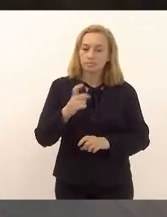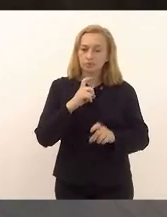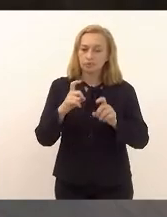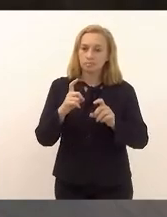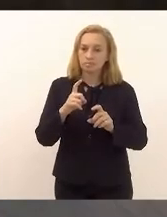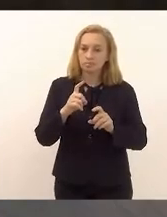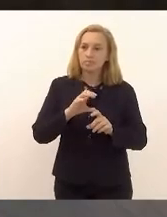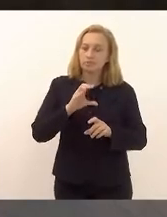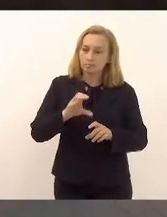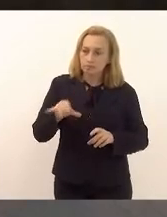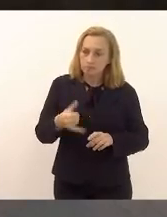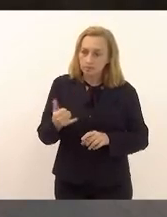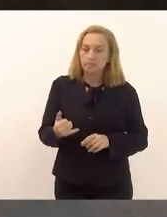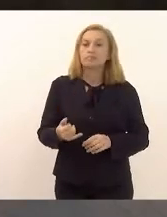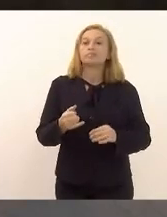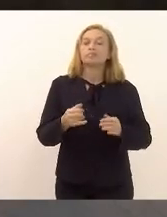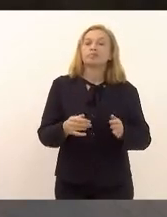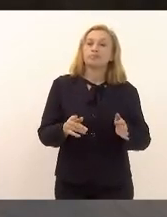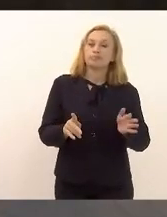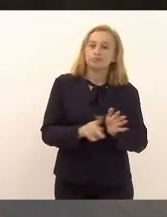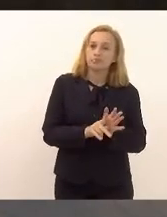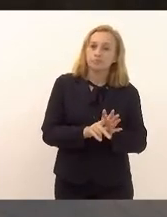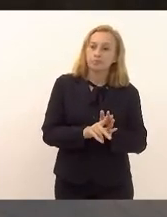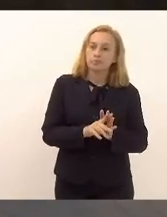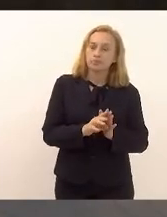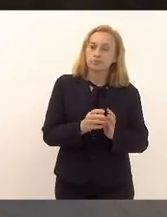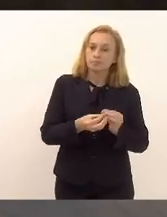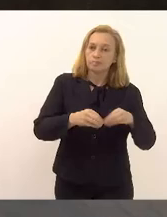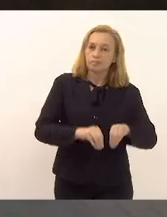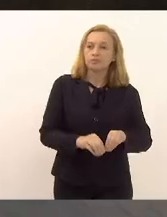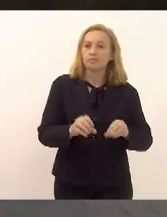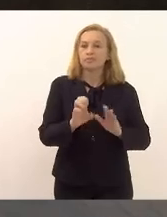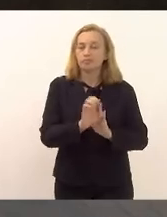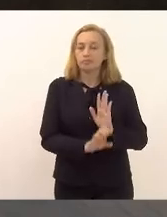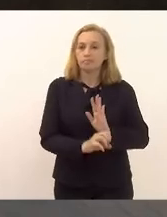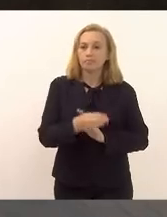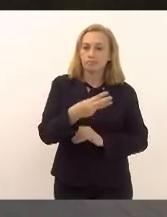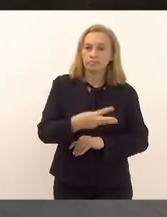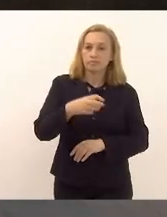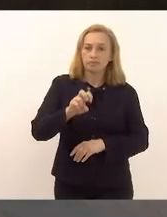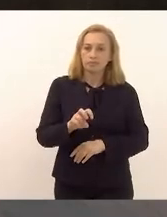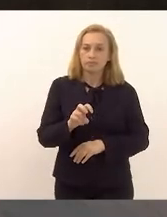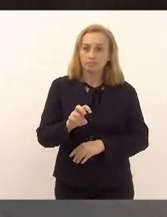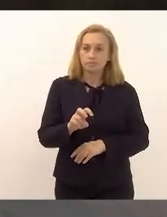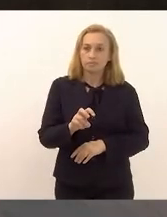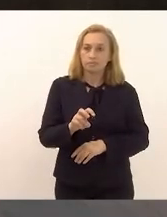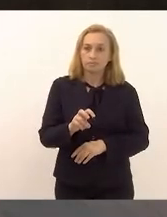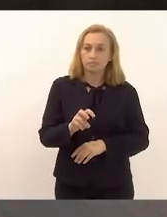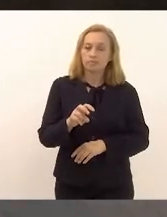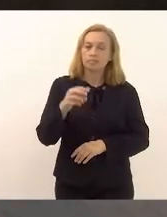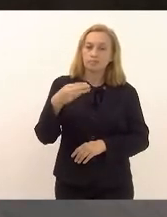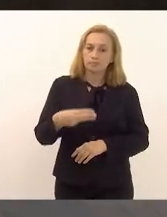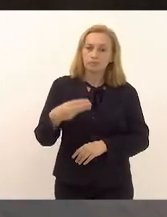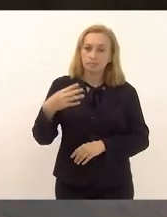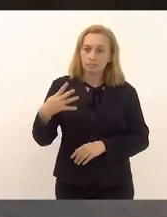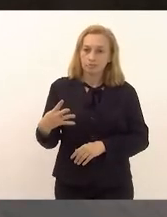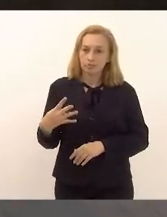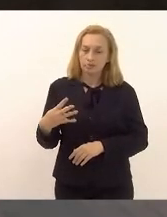CCJ. Prejudicada a emenda 35 pela emenda